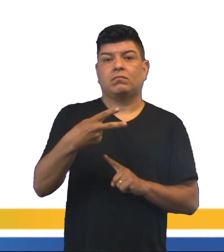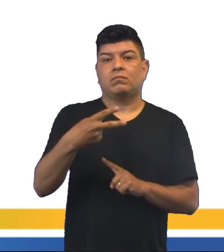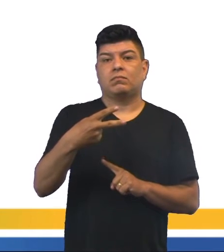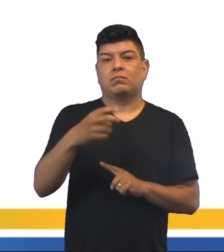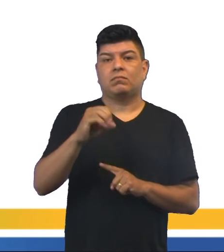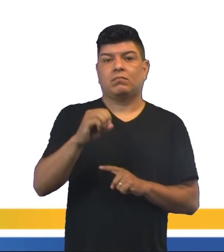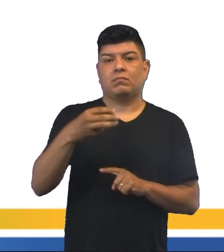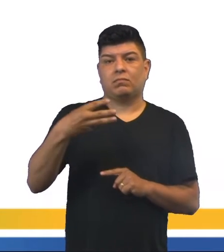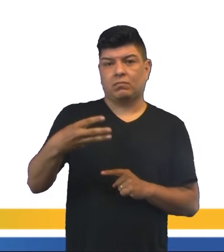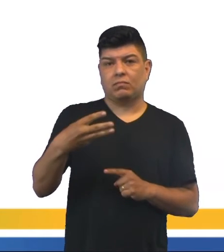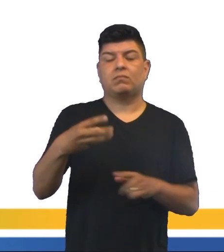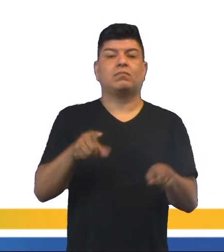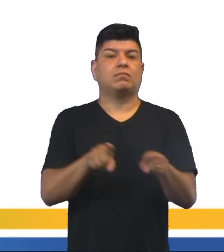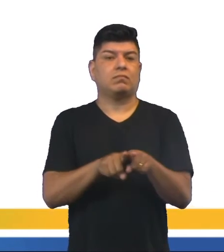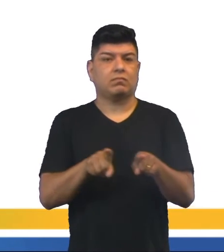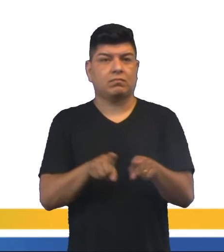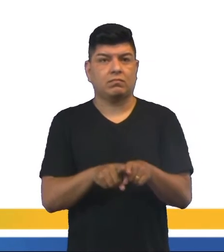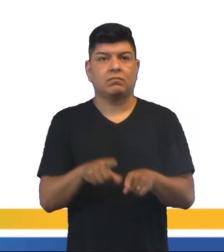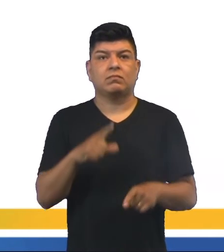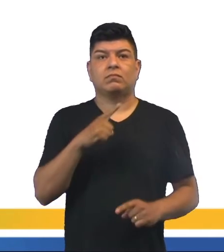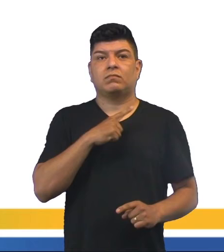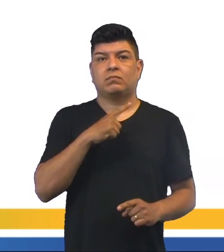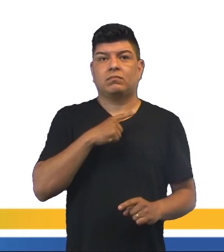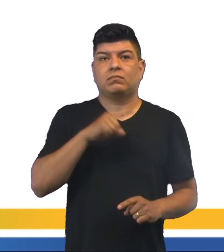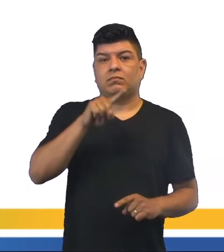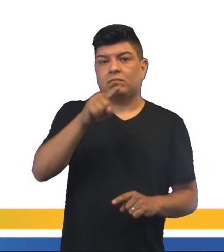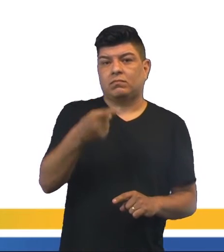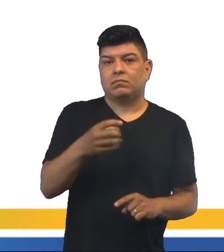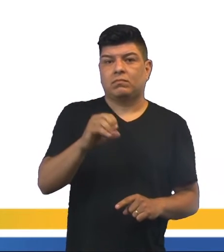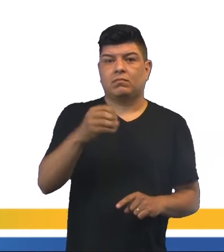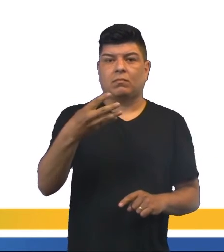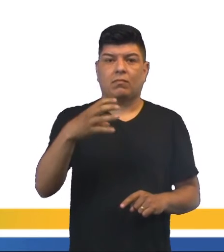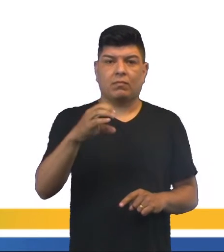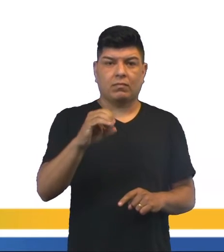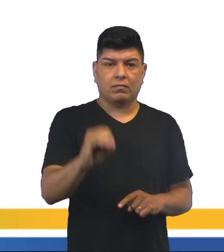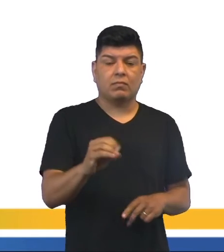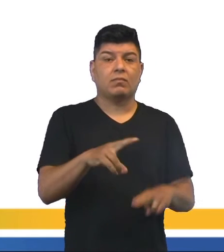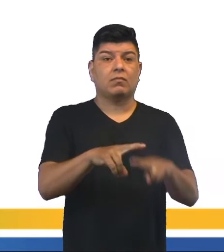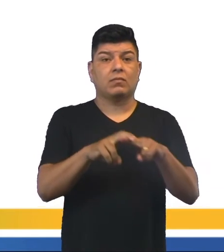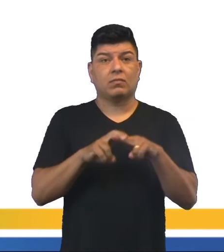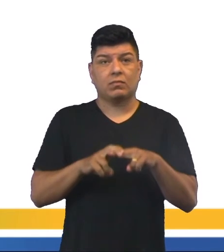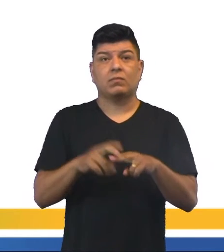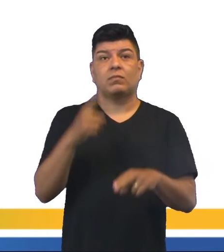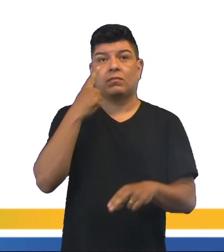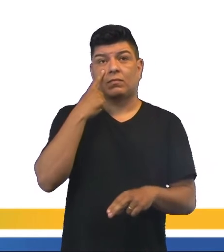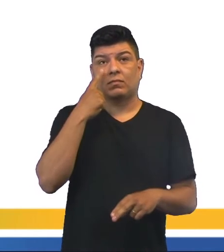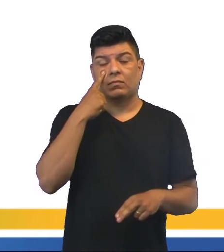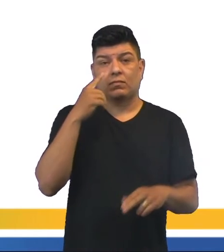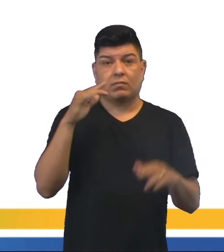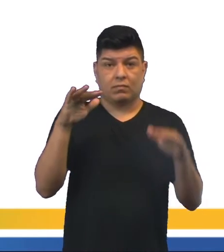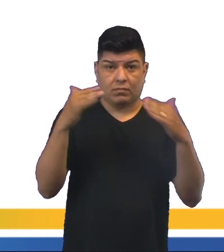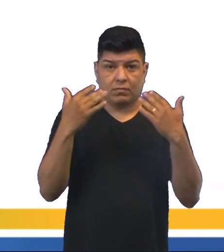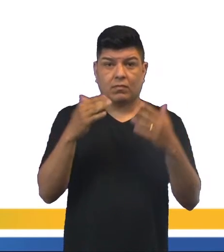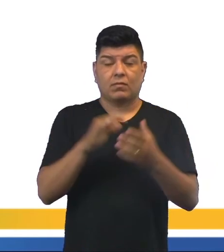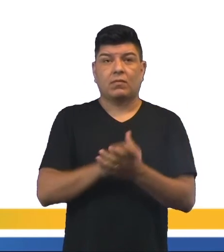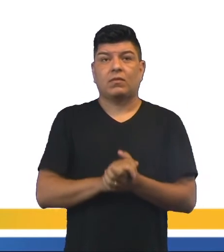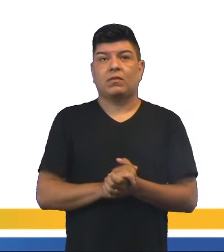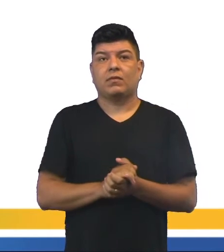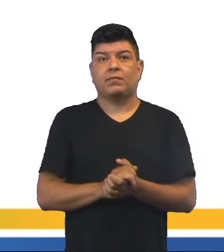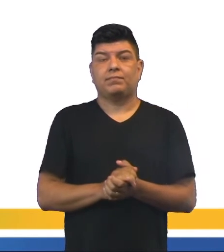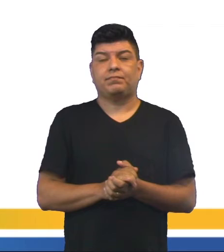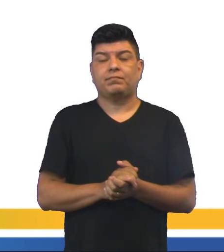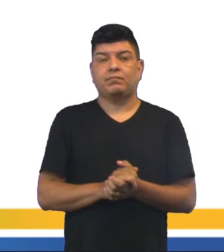203 eu também vou ter 1040 então aqui olha só eu digo que